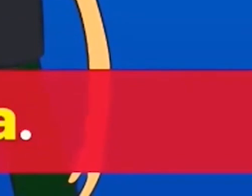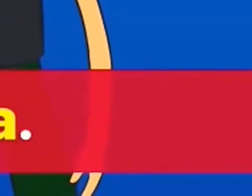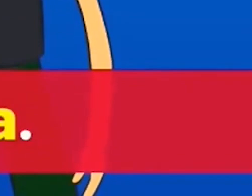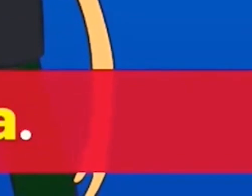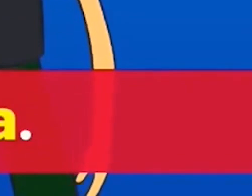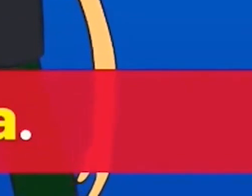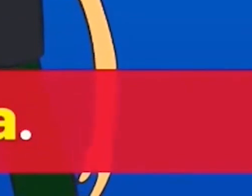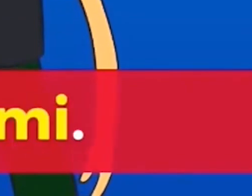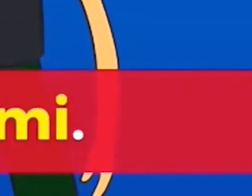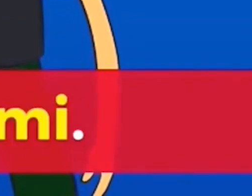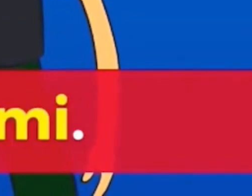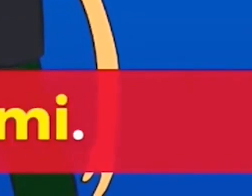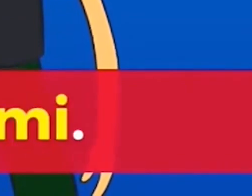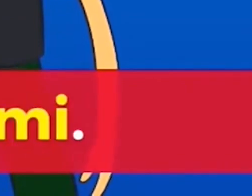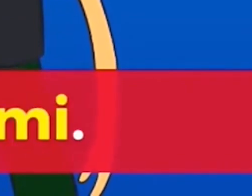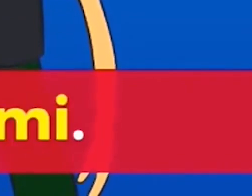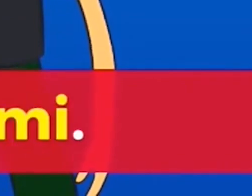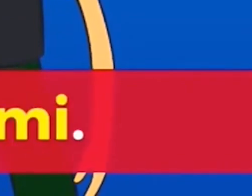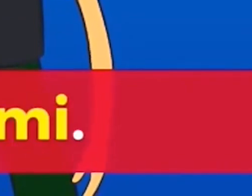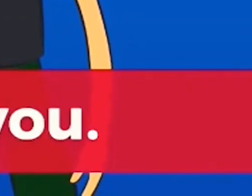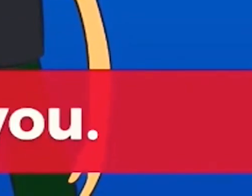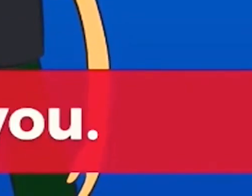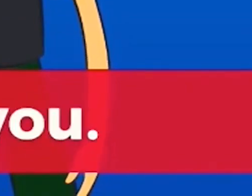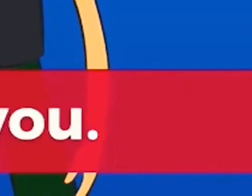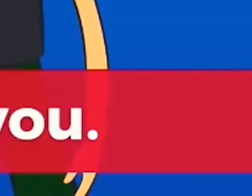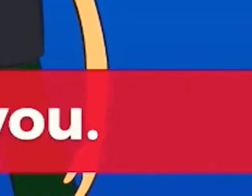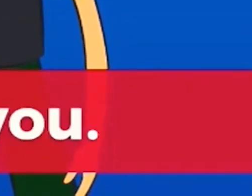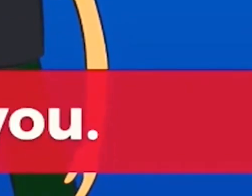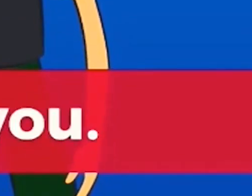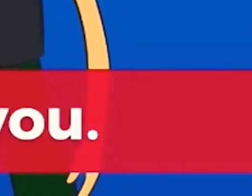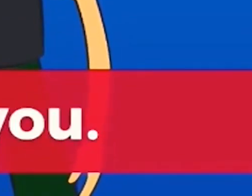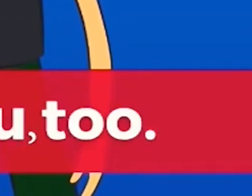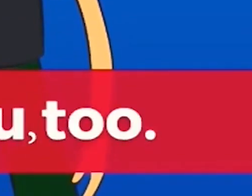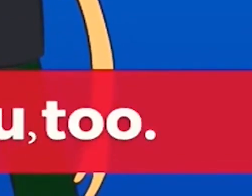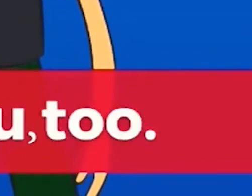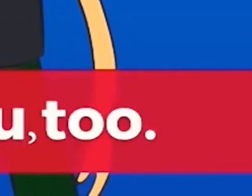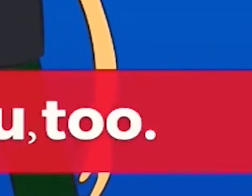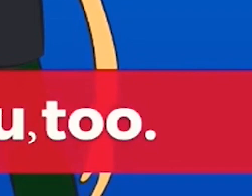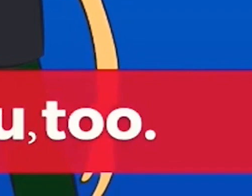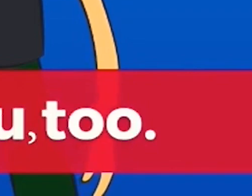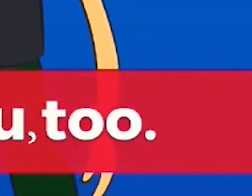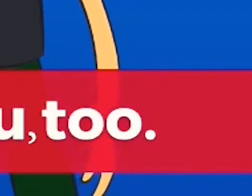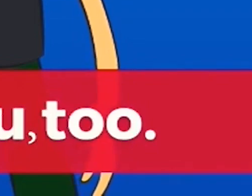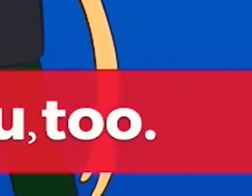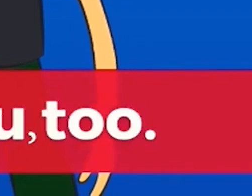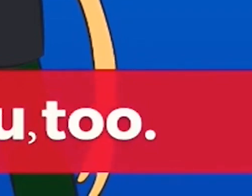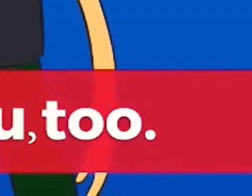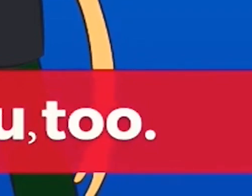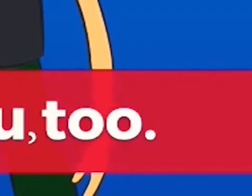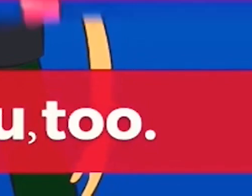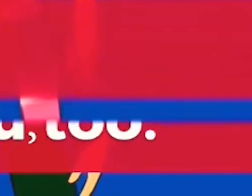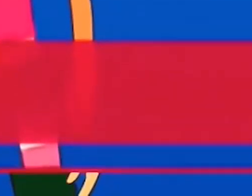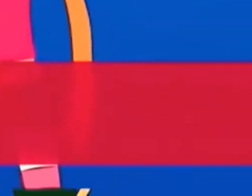I'm Potira. Hi, my name is Sammy. Pleased to meet you. Pleased to meet you